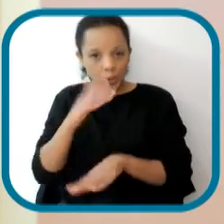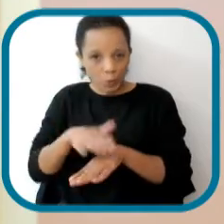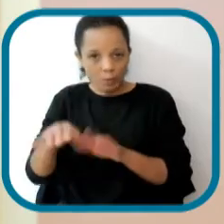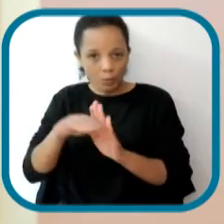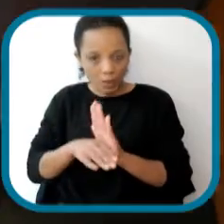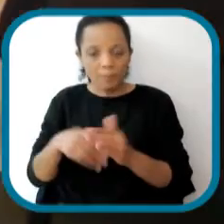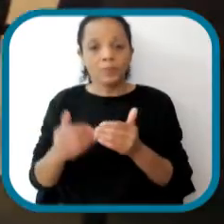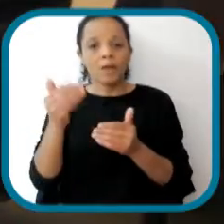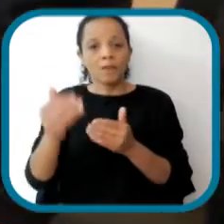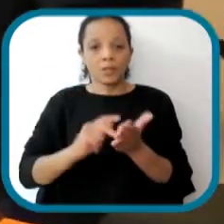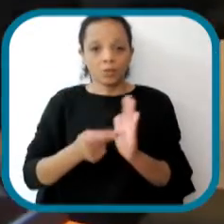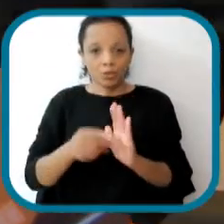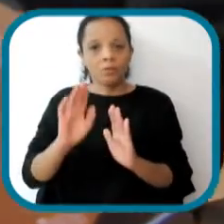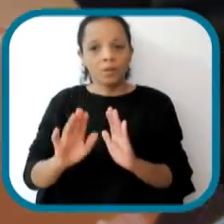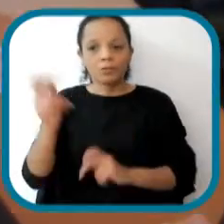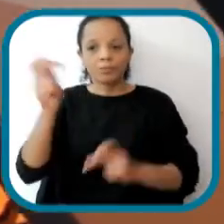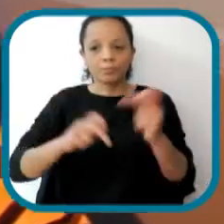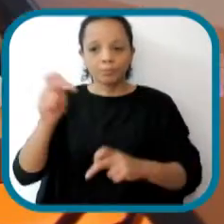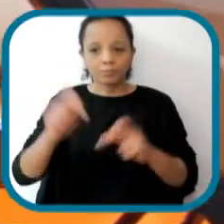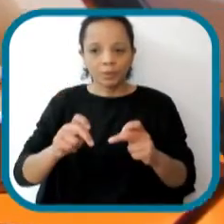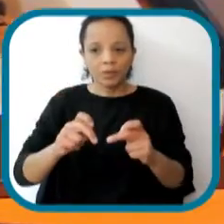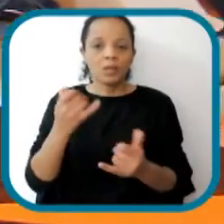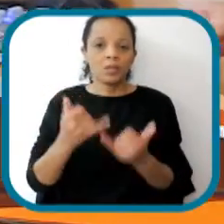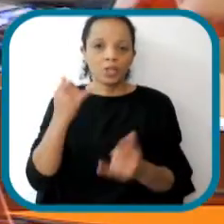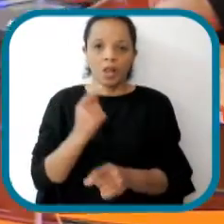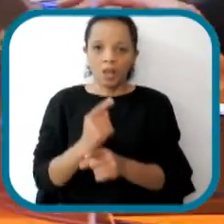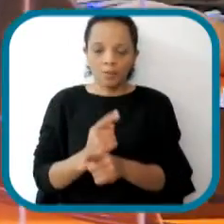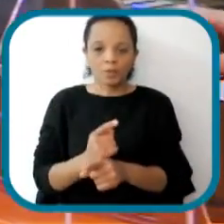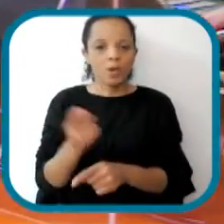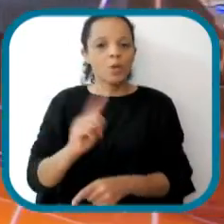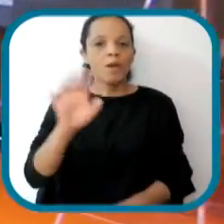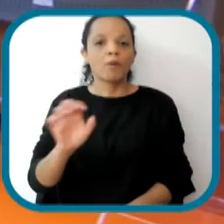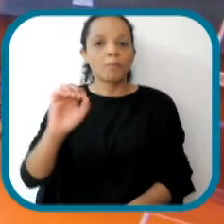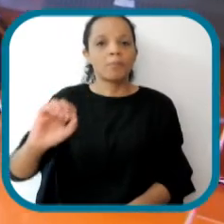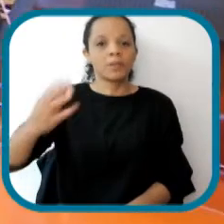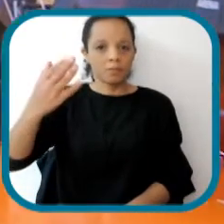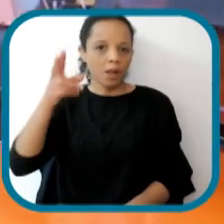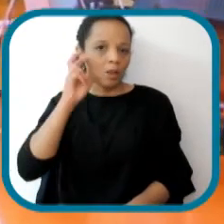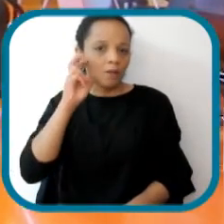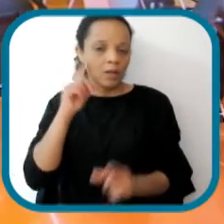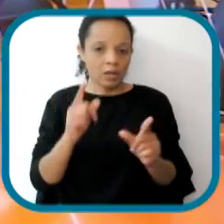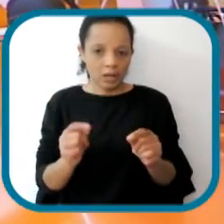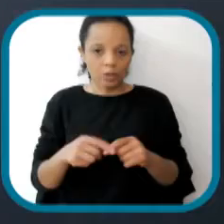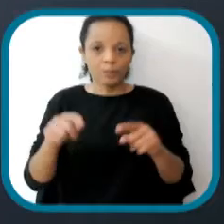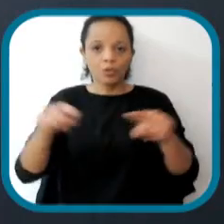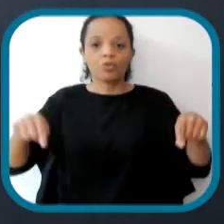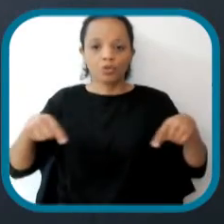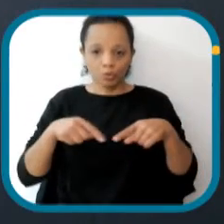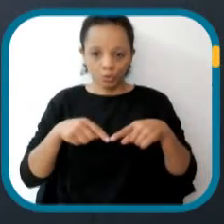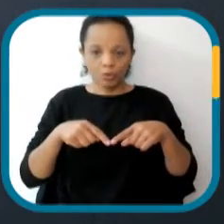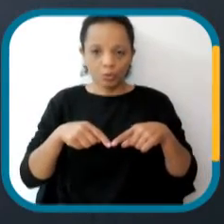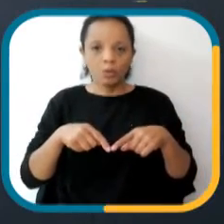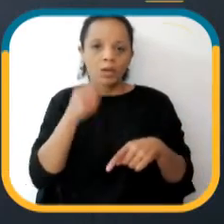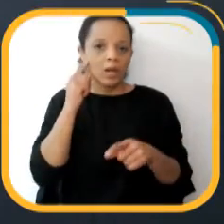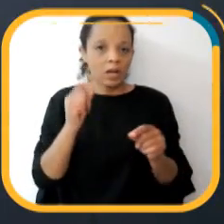marca. Apesar dos avanços tecnológicos, os aparelhos digitais continuam a não ser a principal forma de ouvir rádio. O estudo do